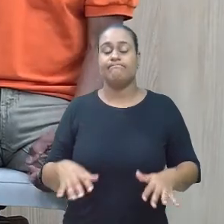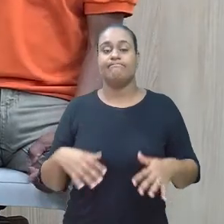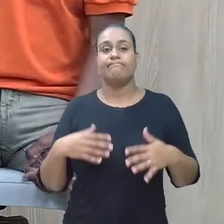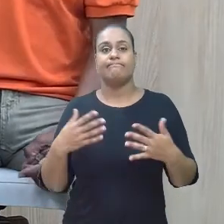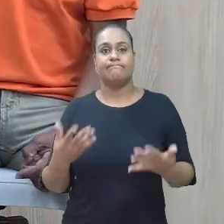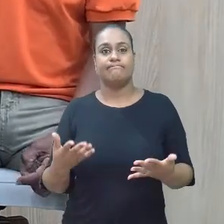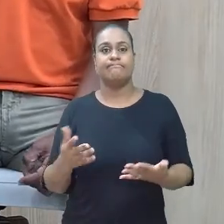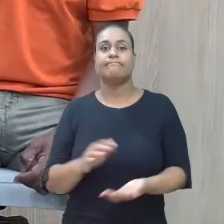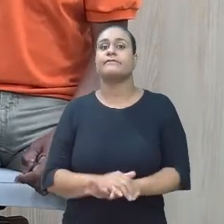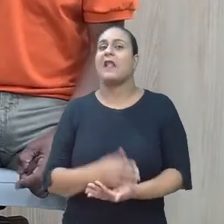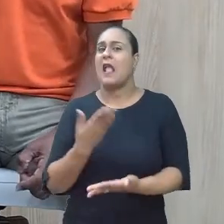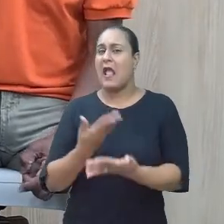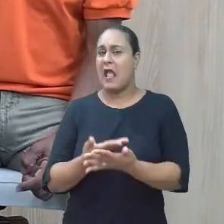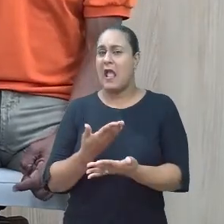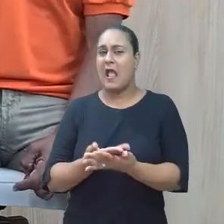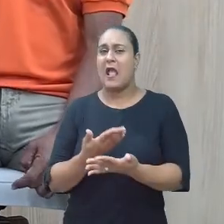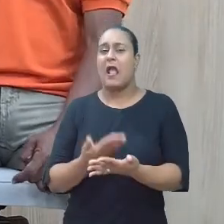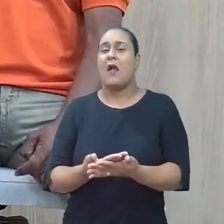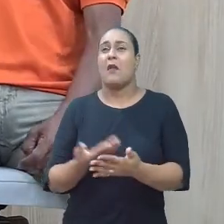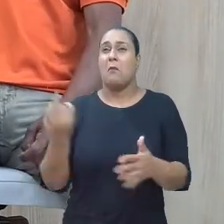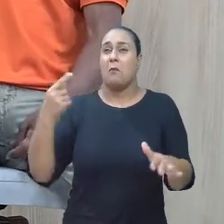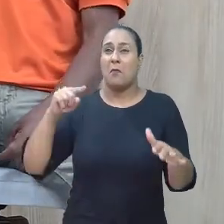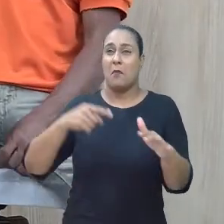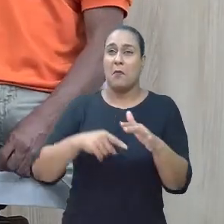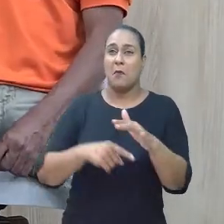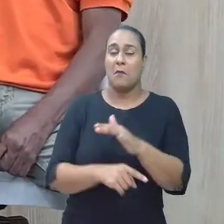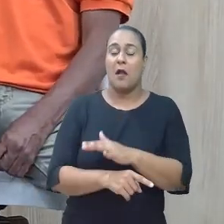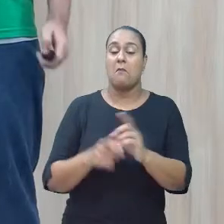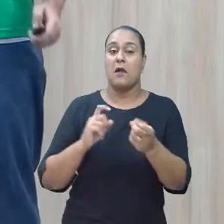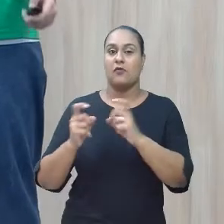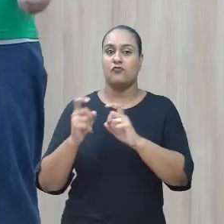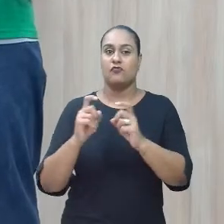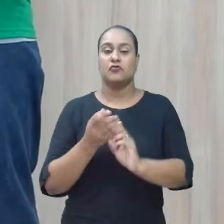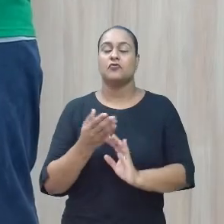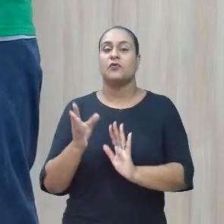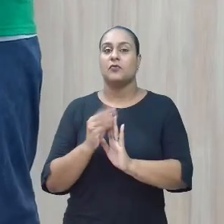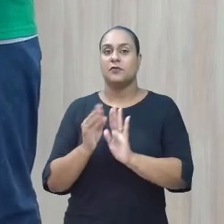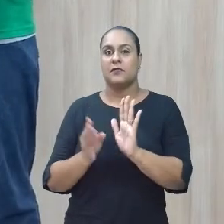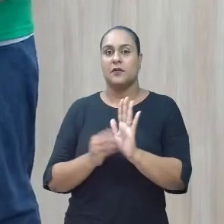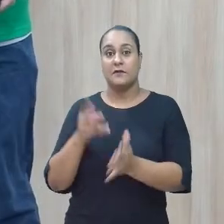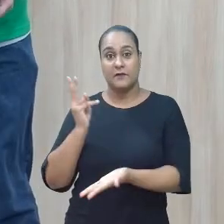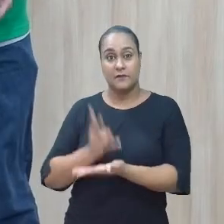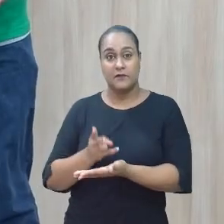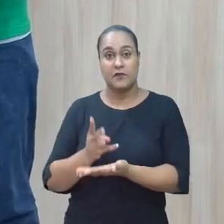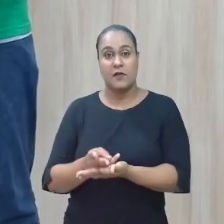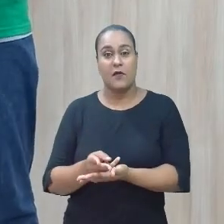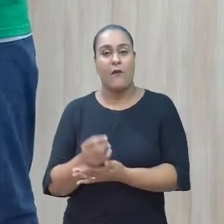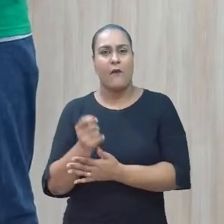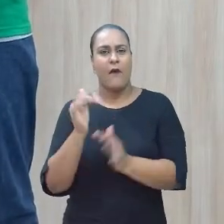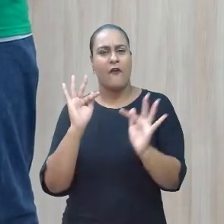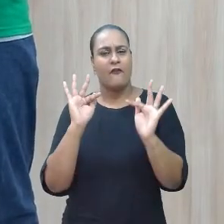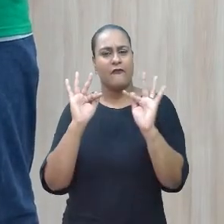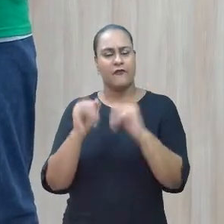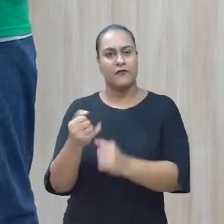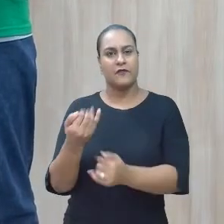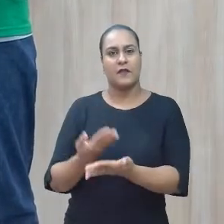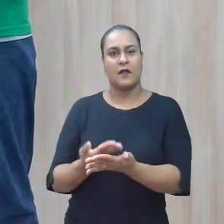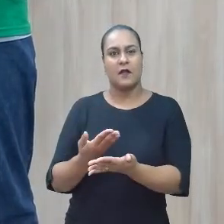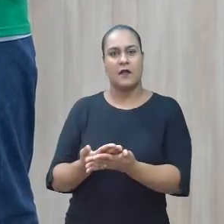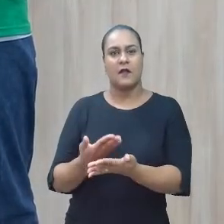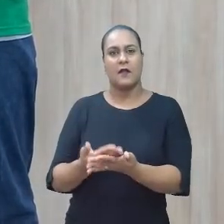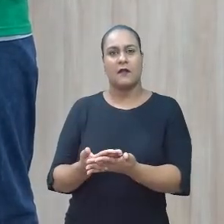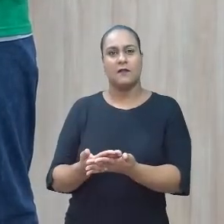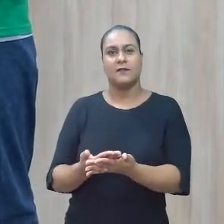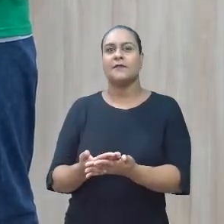aí é mais aula para discutir sobre isso aí. Verdade. Vamos embora, vamos seguindo, nós estamos chegando aqui nos nossos momentos finais. Eu não